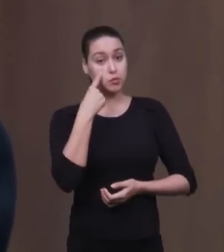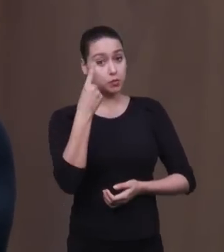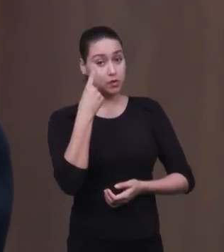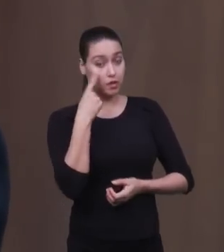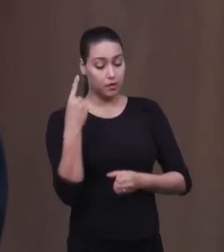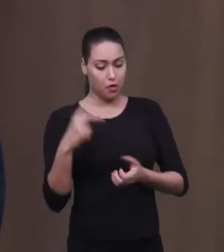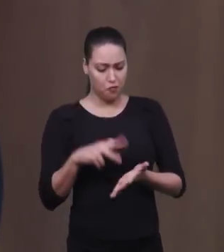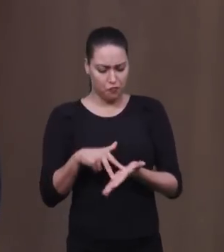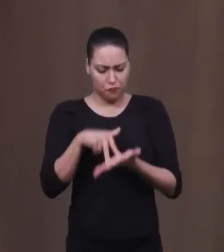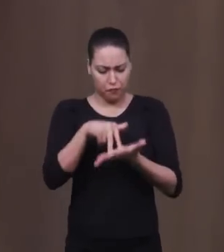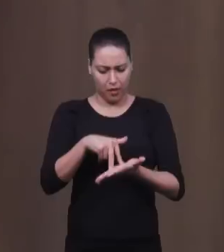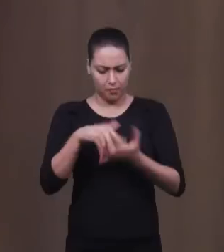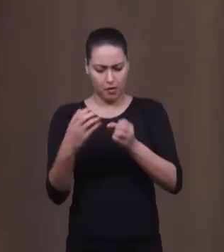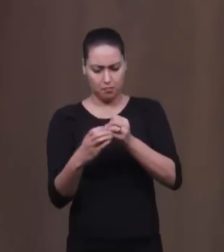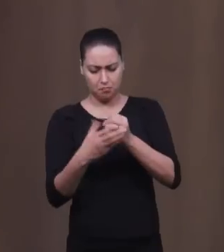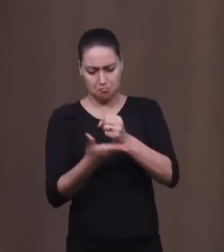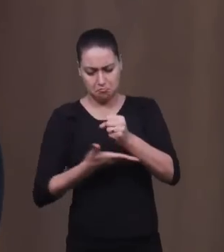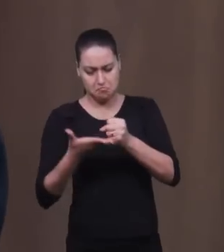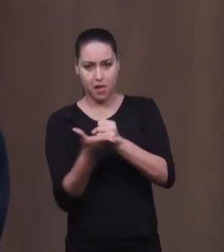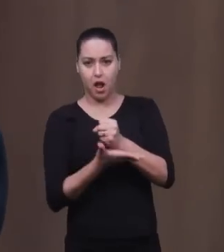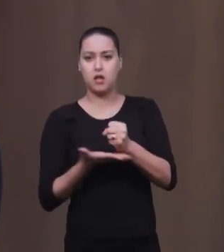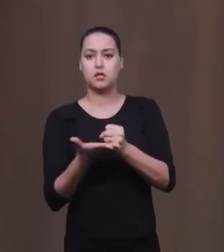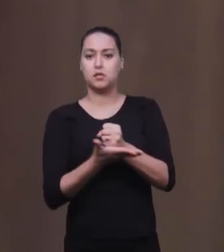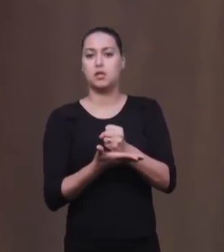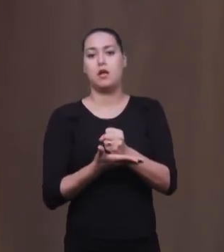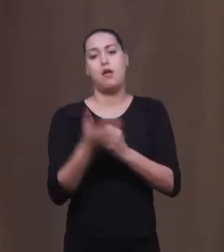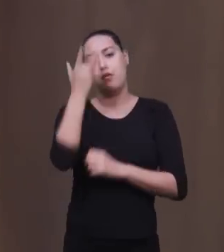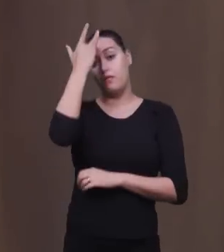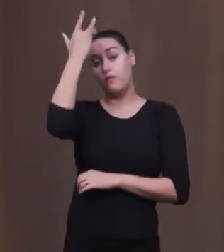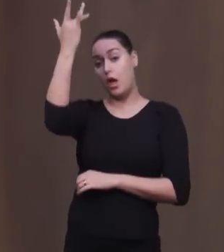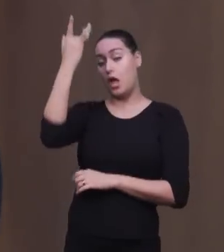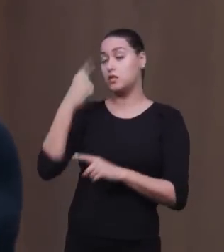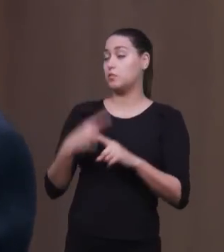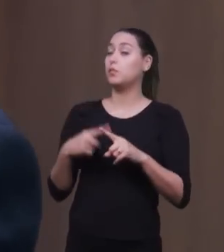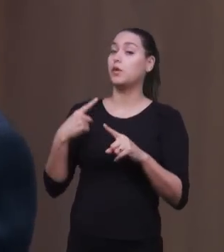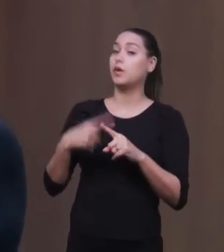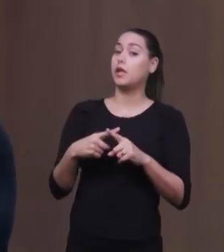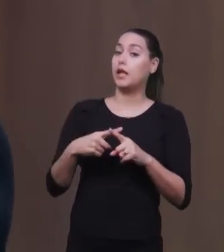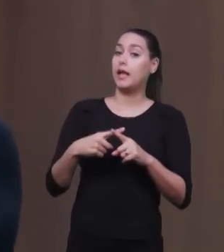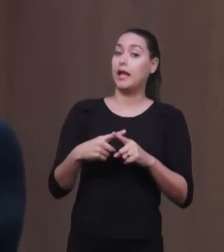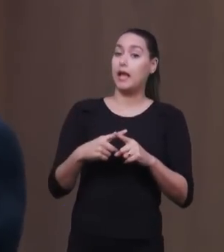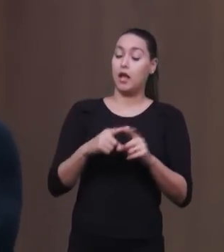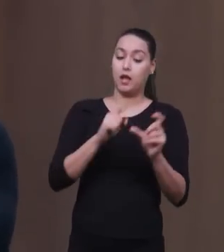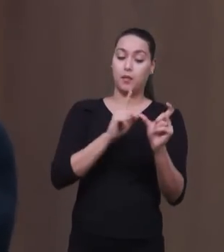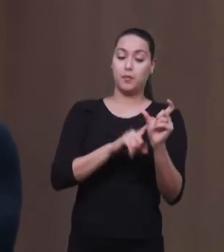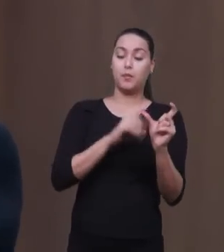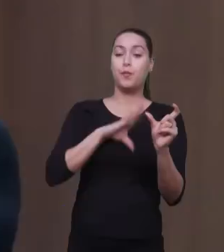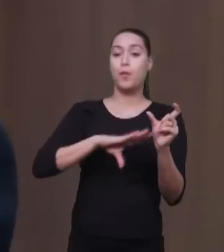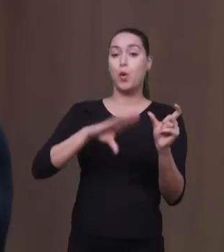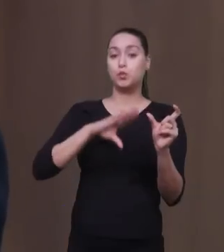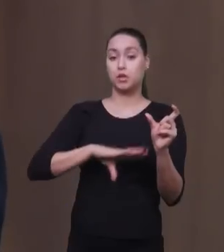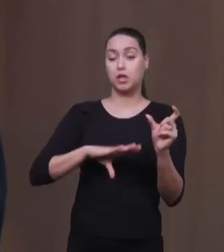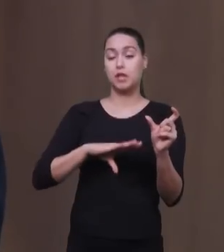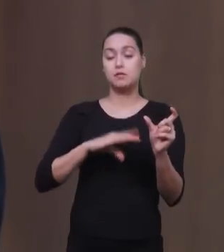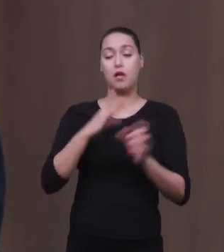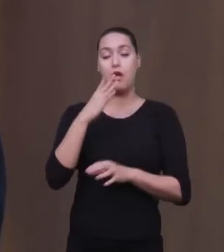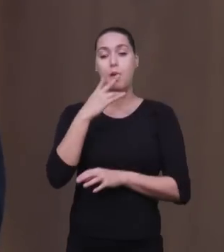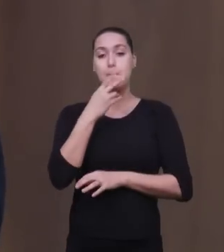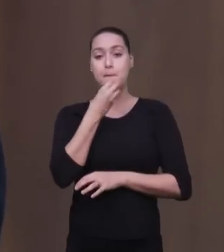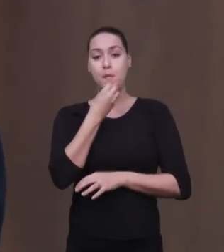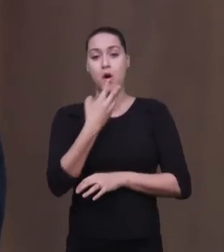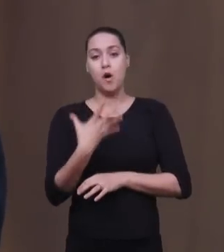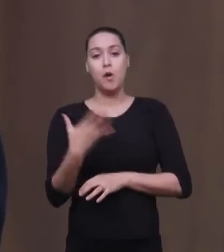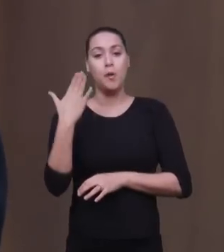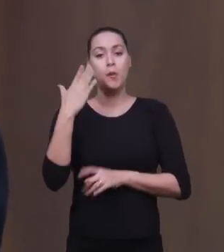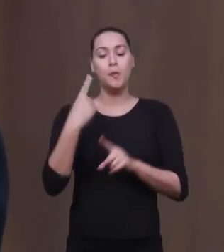importante observar, porque firme fundamento. Isso nos facilita naturalmente, essa definição na língua portuguesa, isso nos